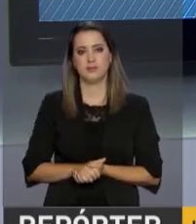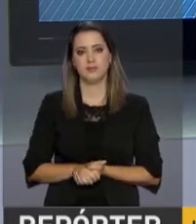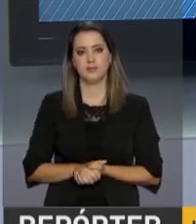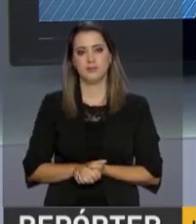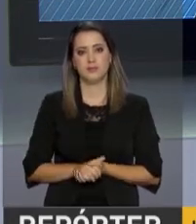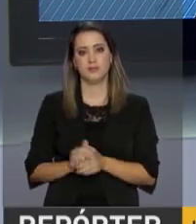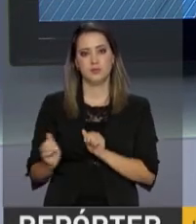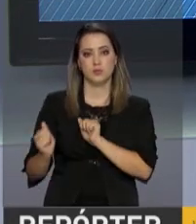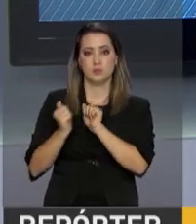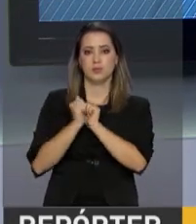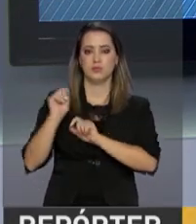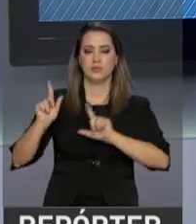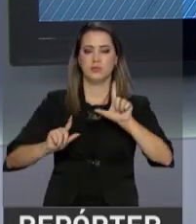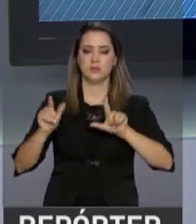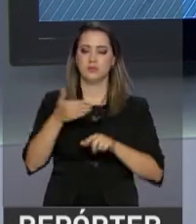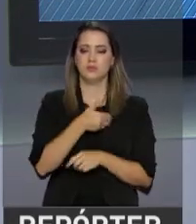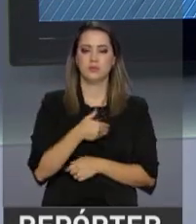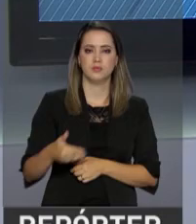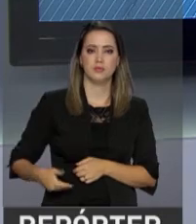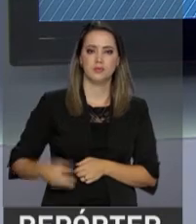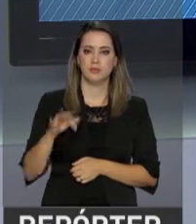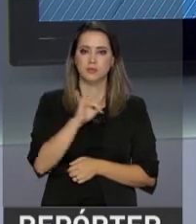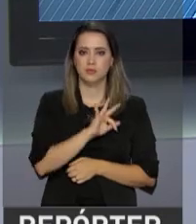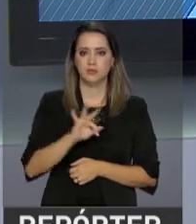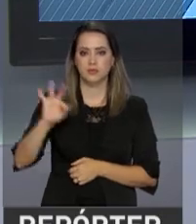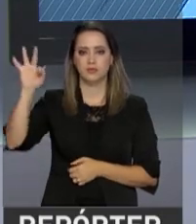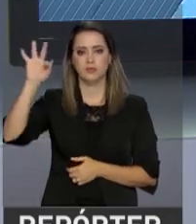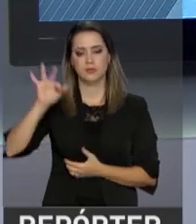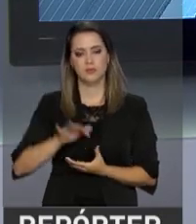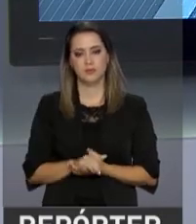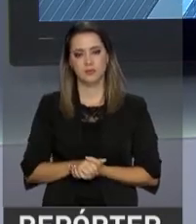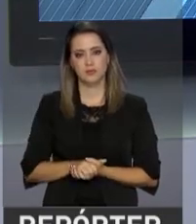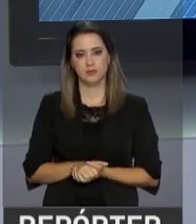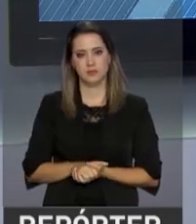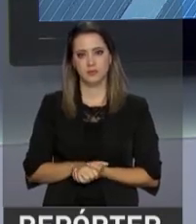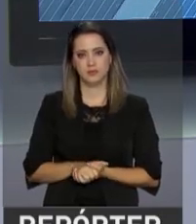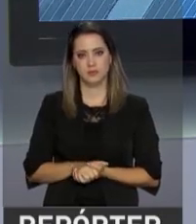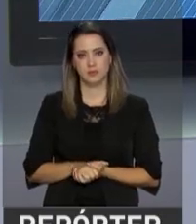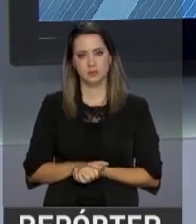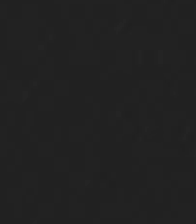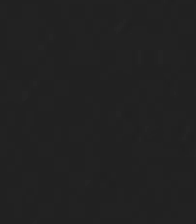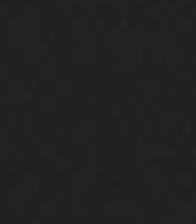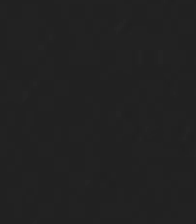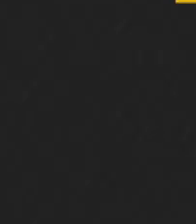na internet continue com a gente na nbr a tv do governo federal